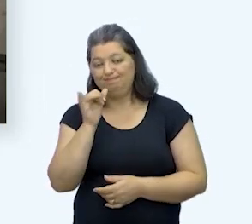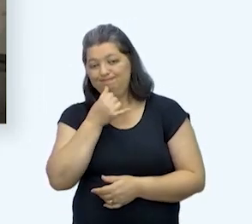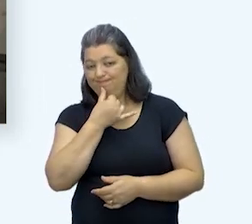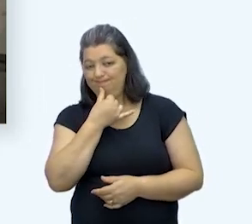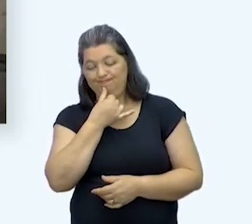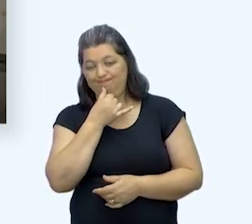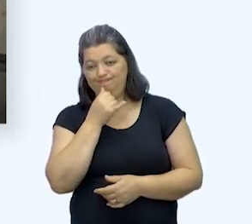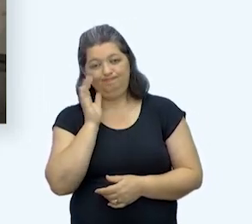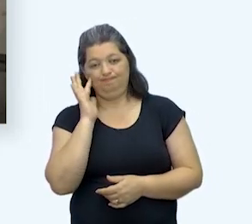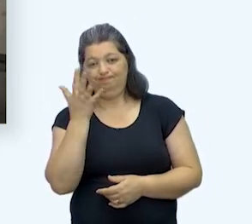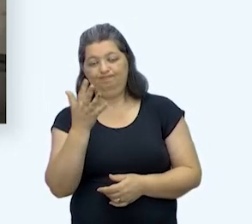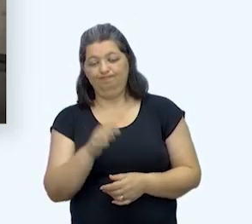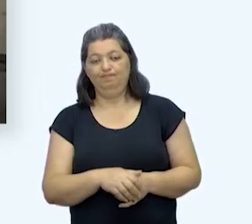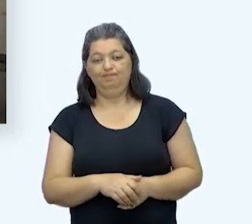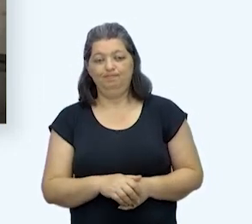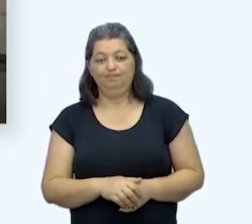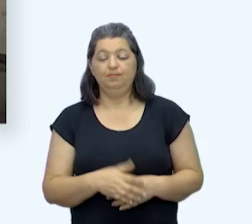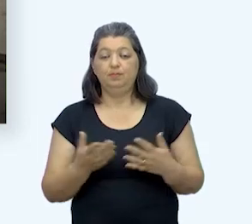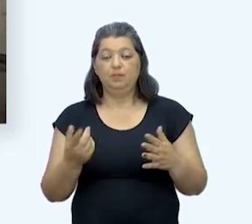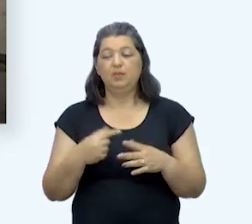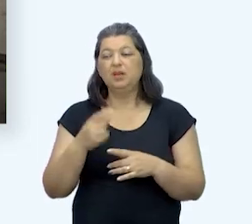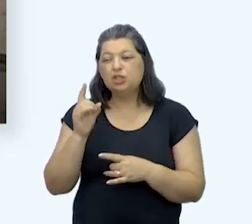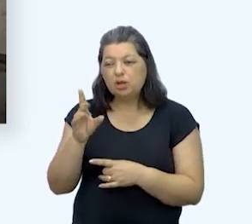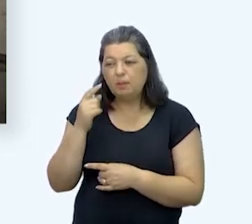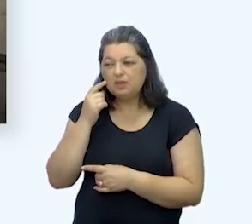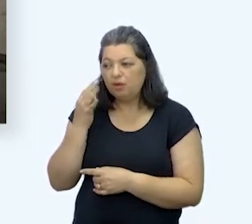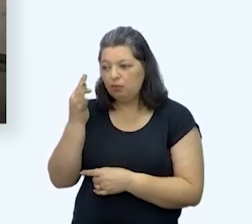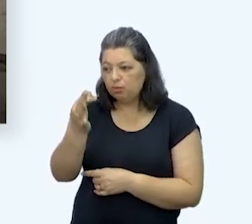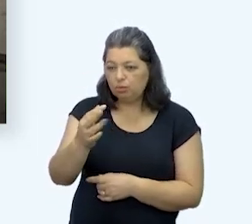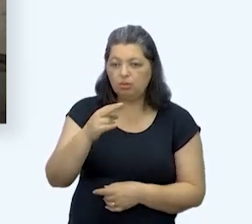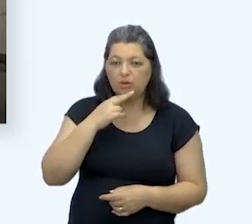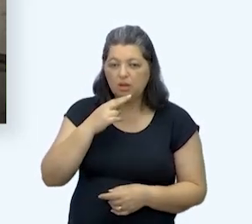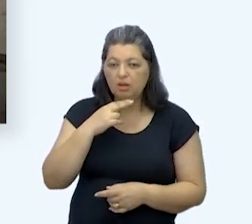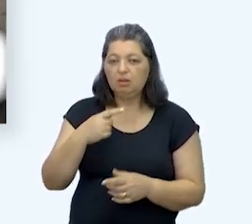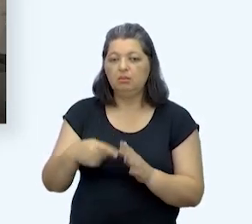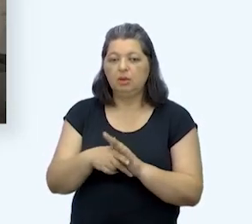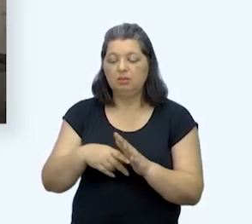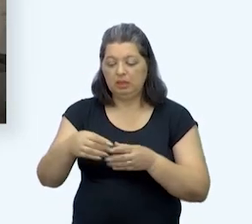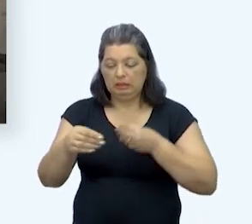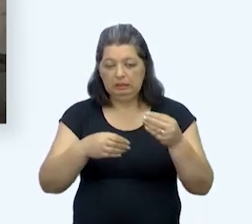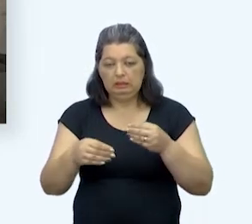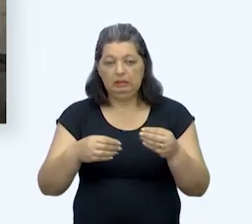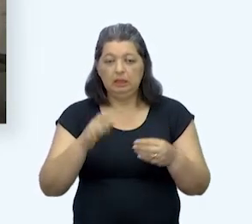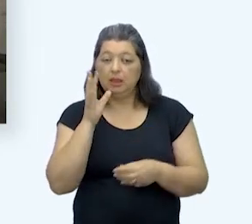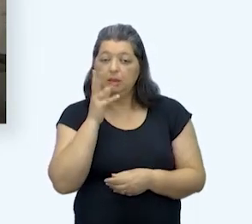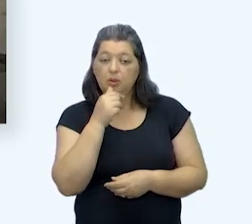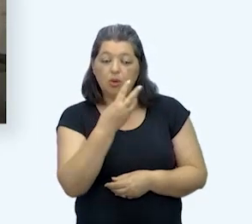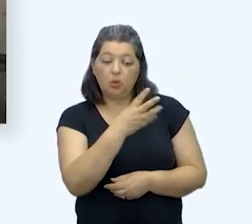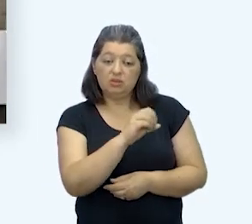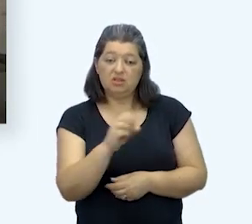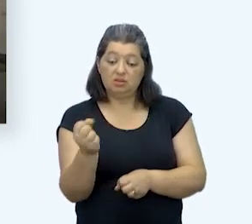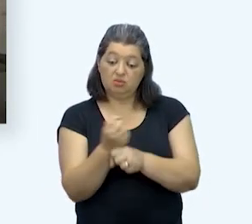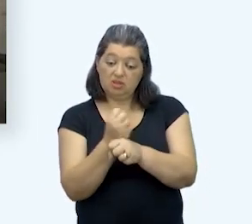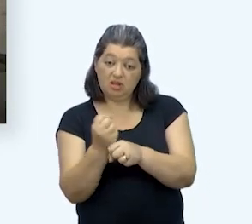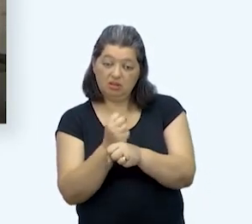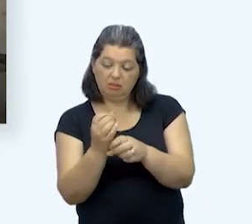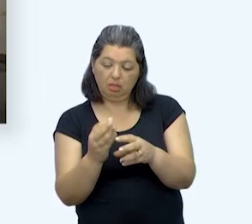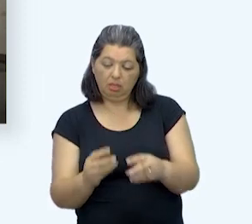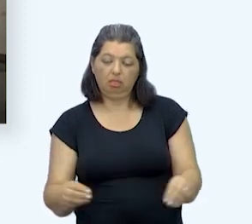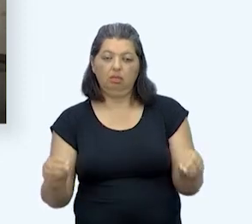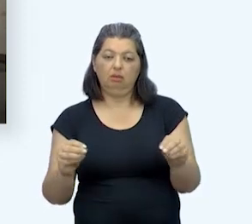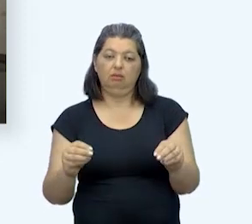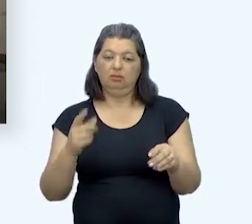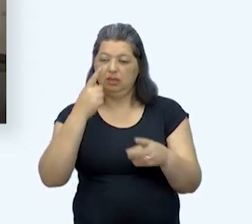só para os netos, não era nada. Pensando que tem resíduos como o plástico que demoram 400 anos para se decompor, esse lixo